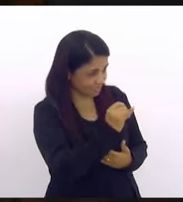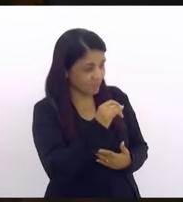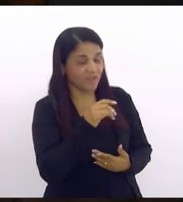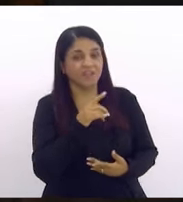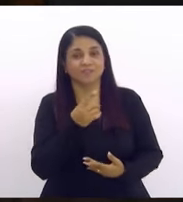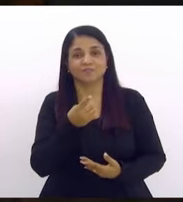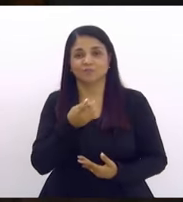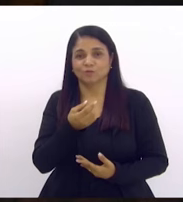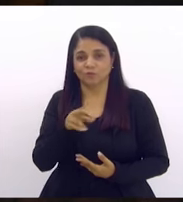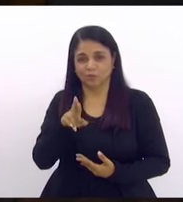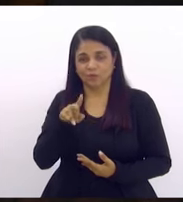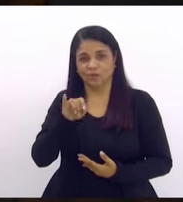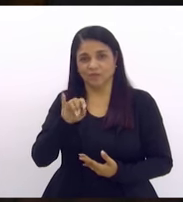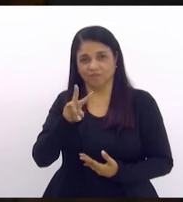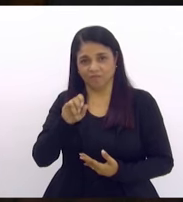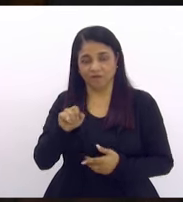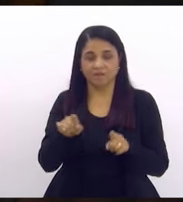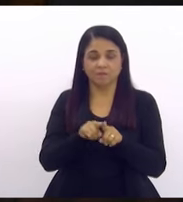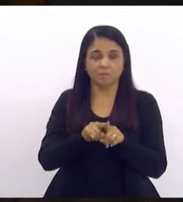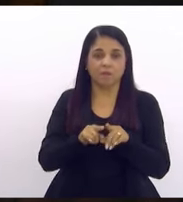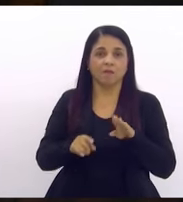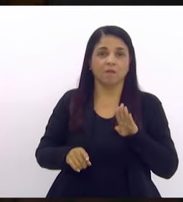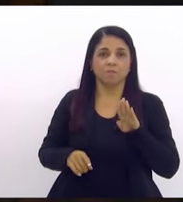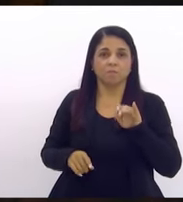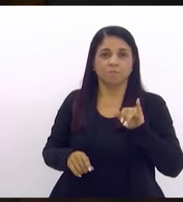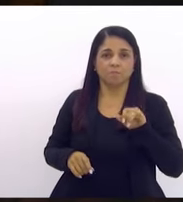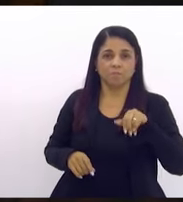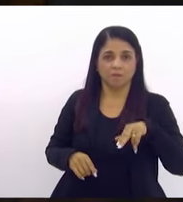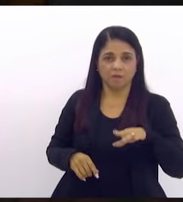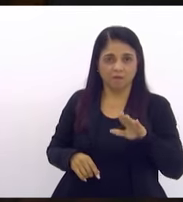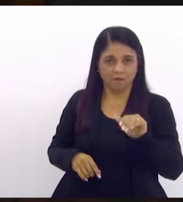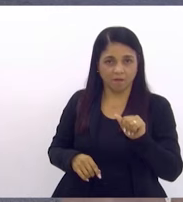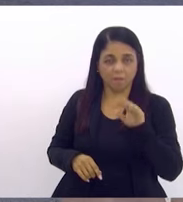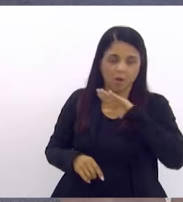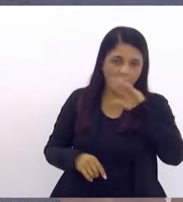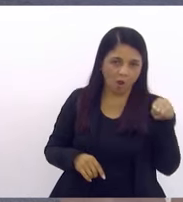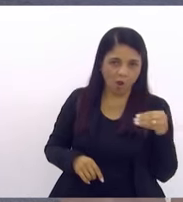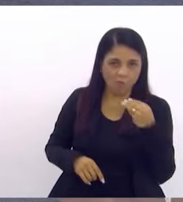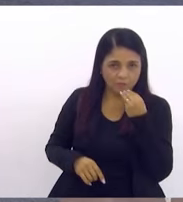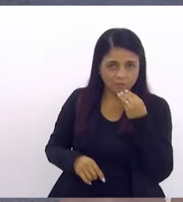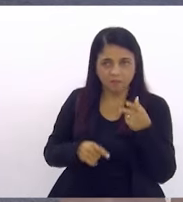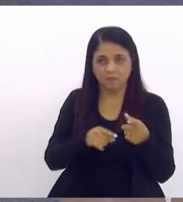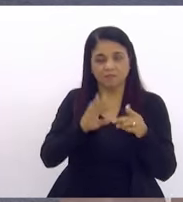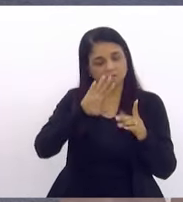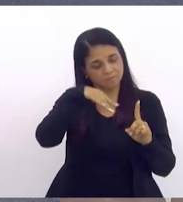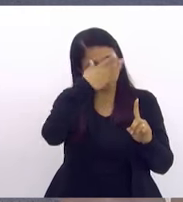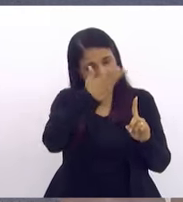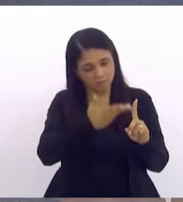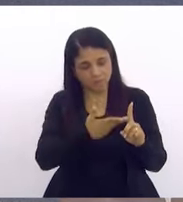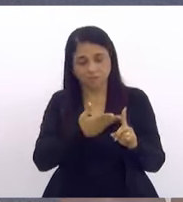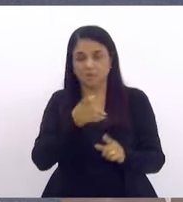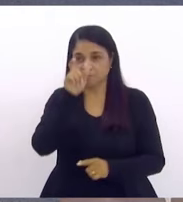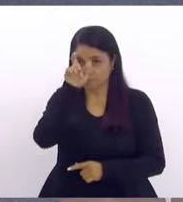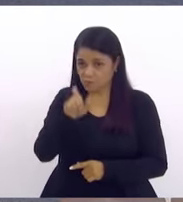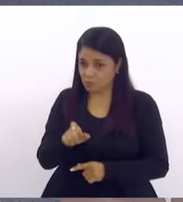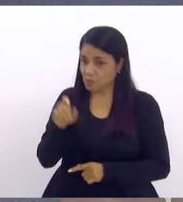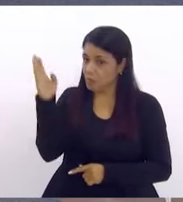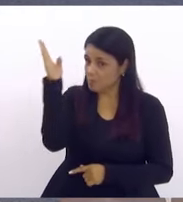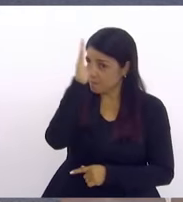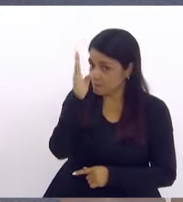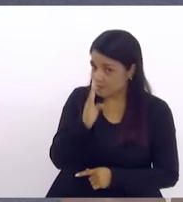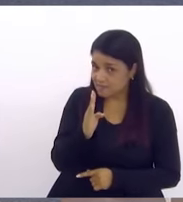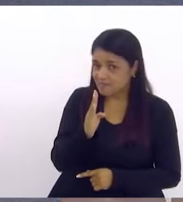a Bianca por essa oportunidade de tá homenageando uma pessoa do quilate do Senhor do brasileiro que o senhor